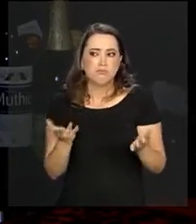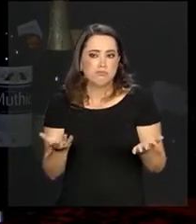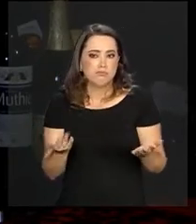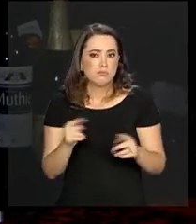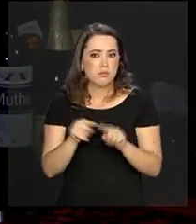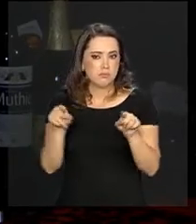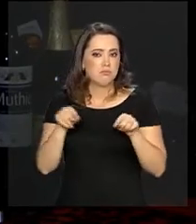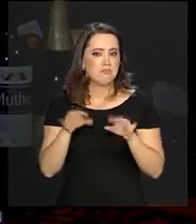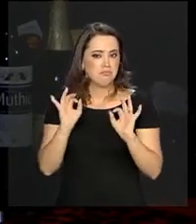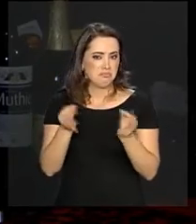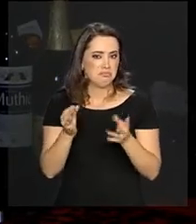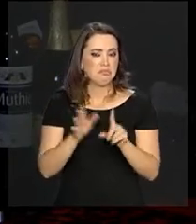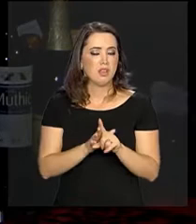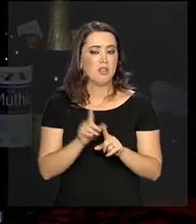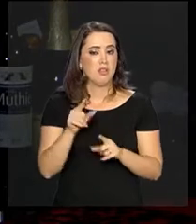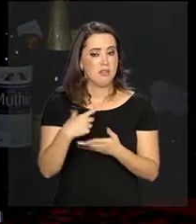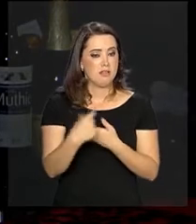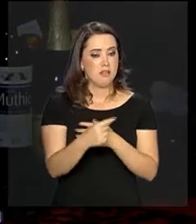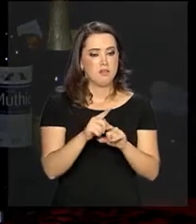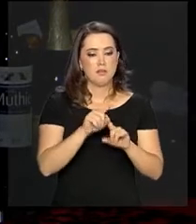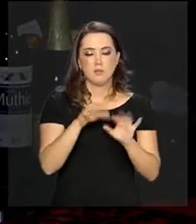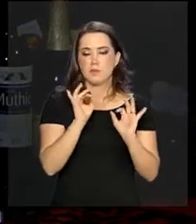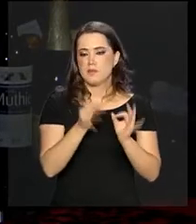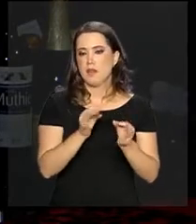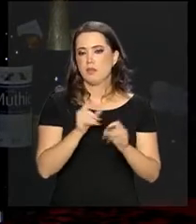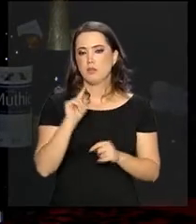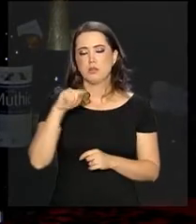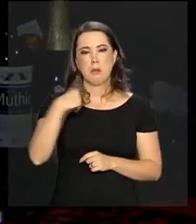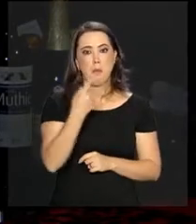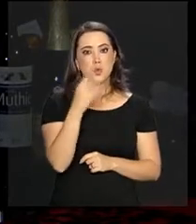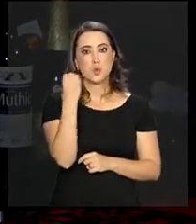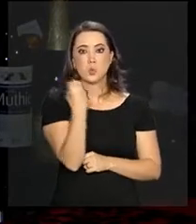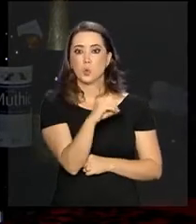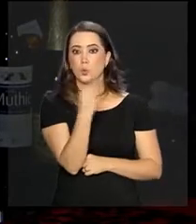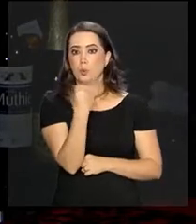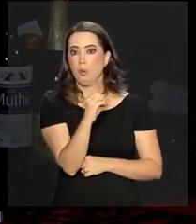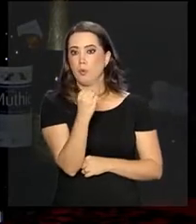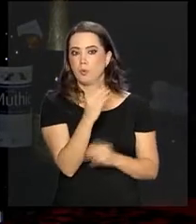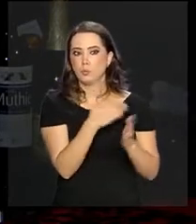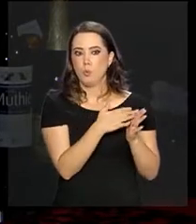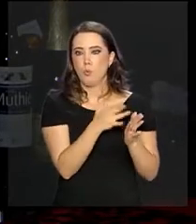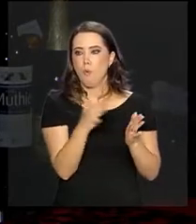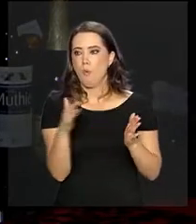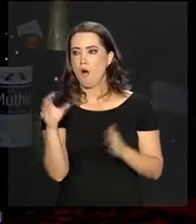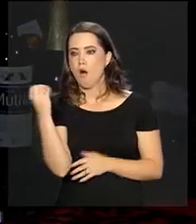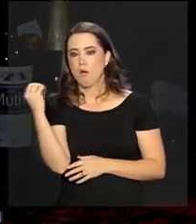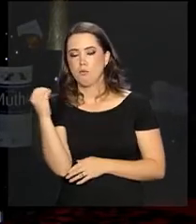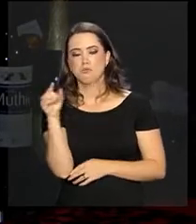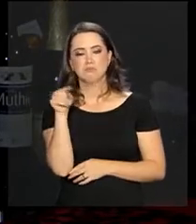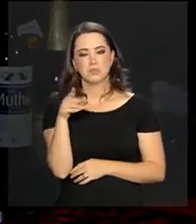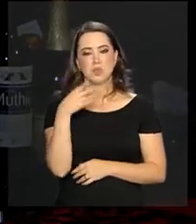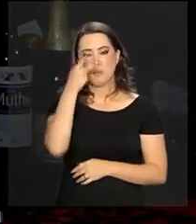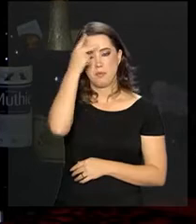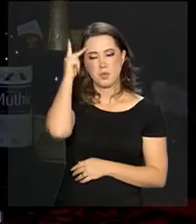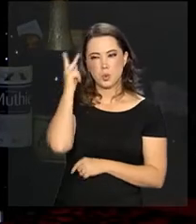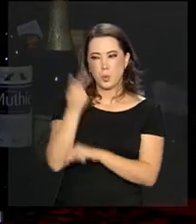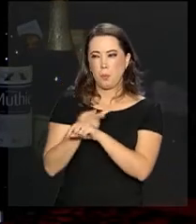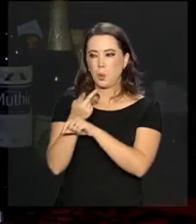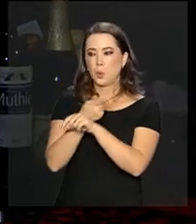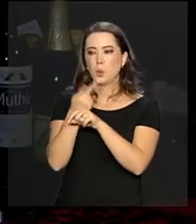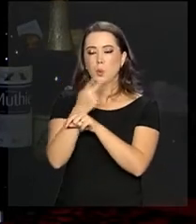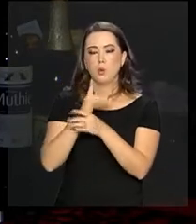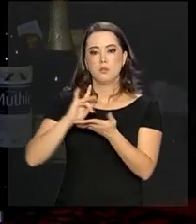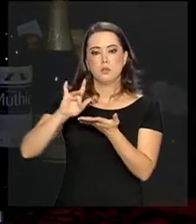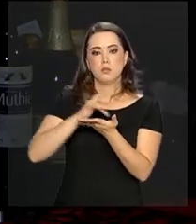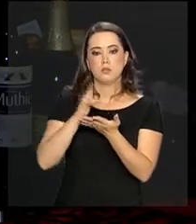Saí da loja, tudo certo, depois foi mais ou menos em outubro, o dono do celular, ele acabou rastreando.